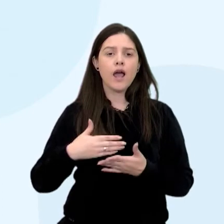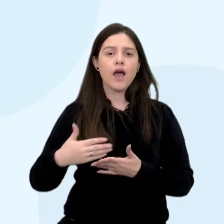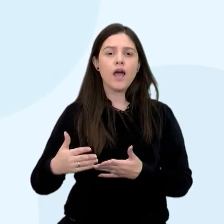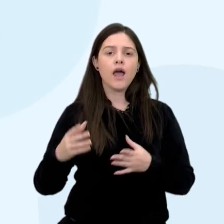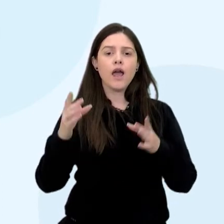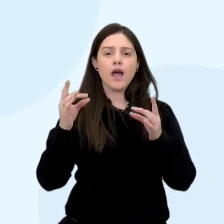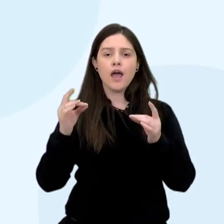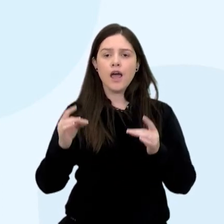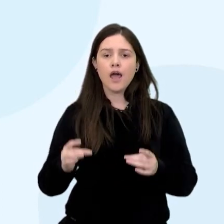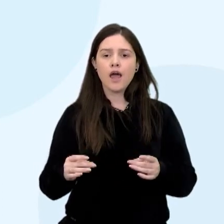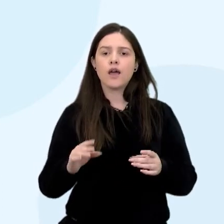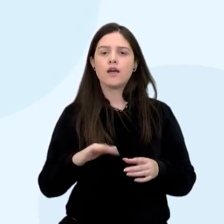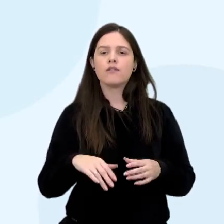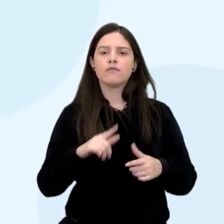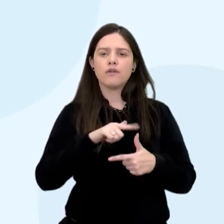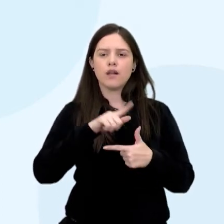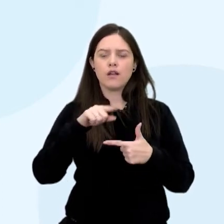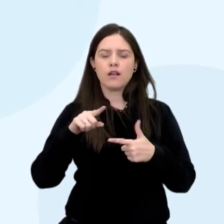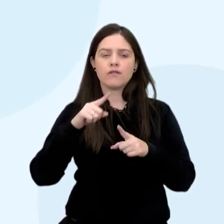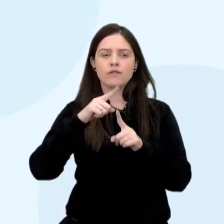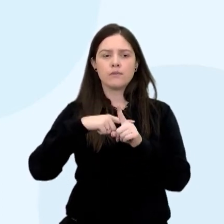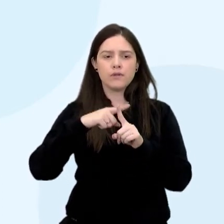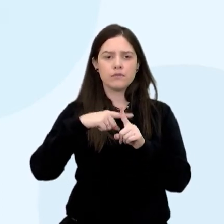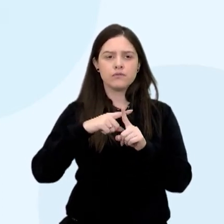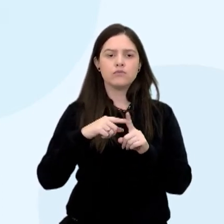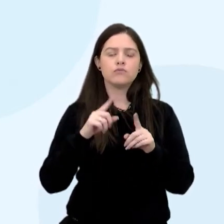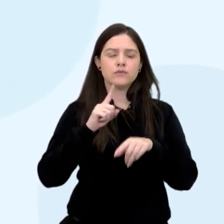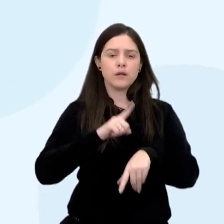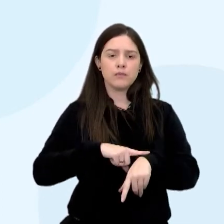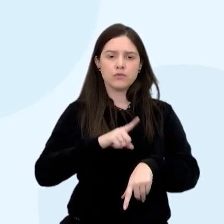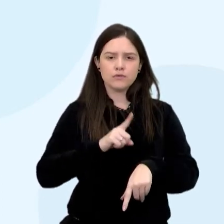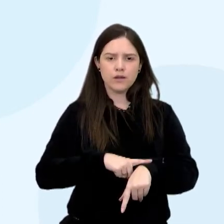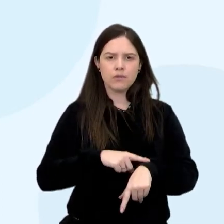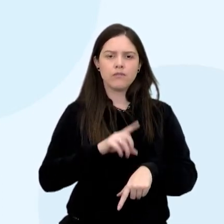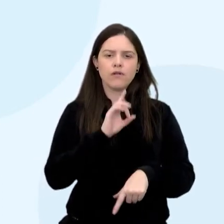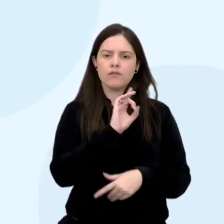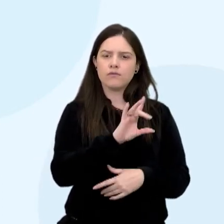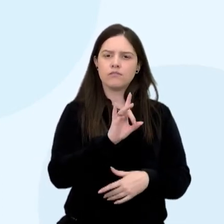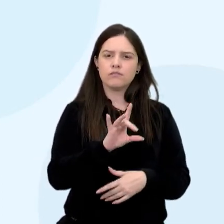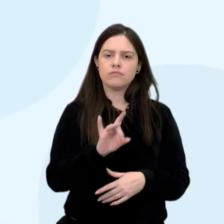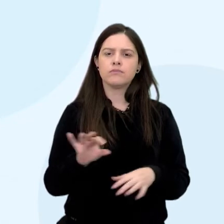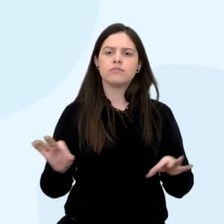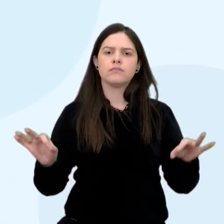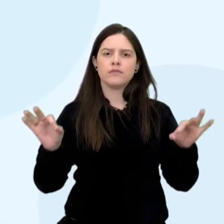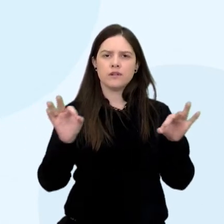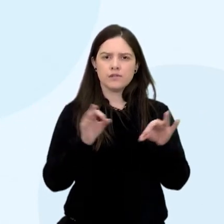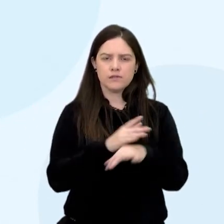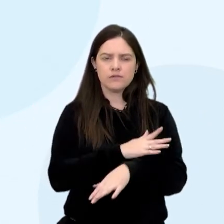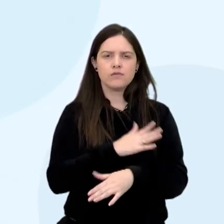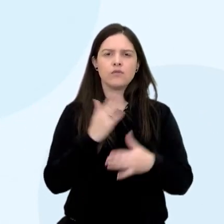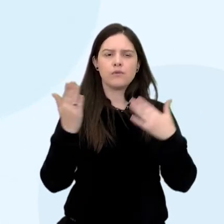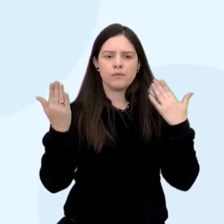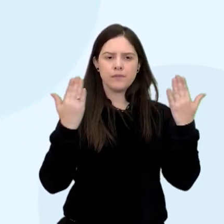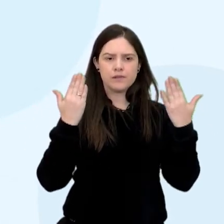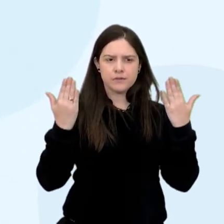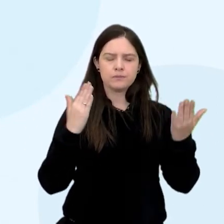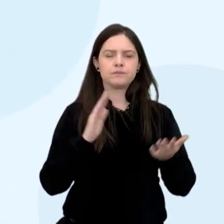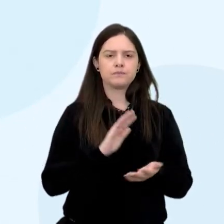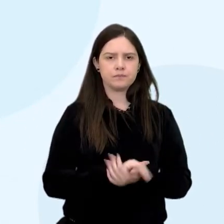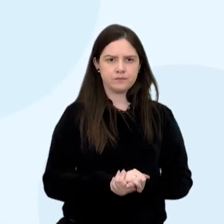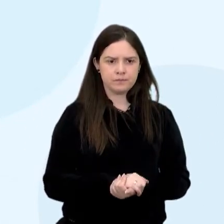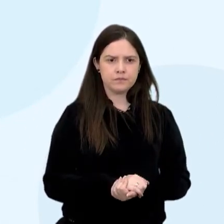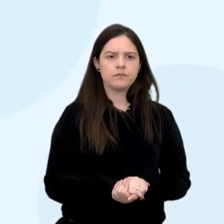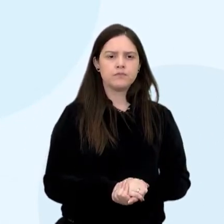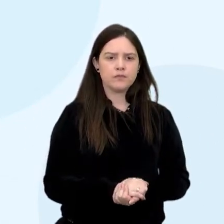dados foi esboçado um gráfico de temperatura em função do tempo para cada situação, a fim de realizar uma comparação aí,